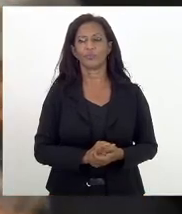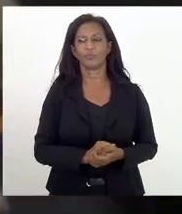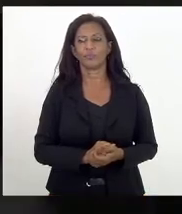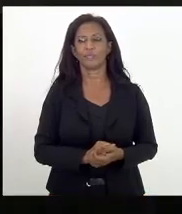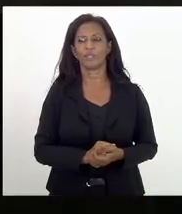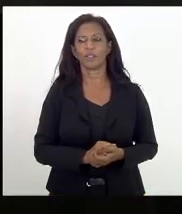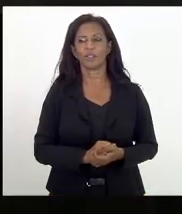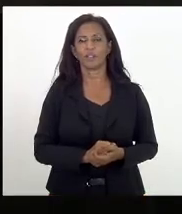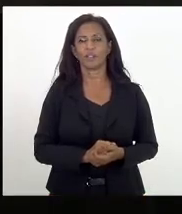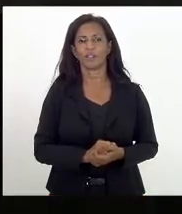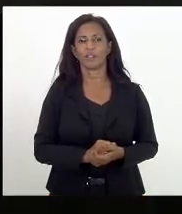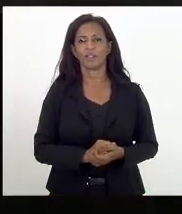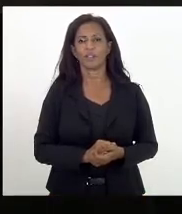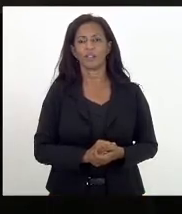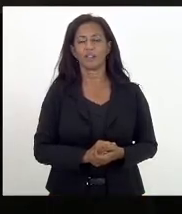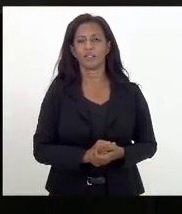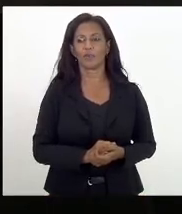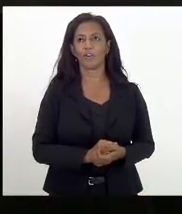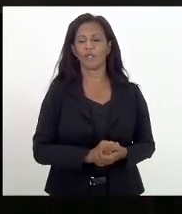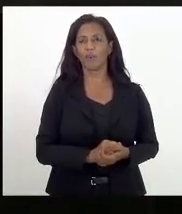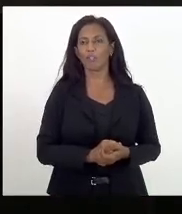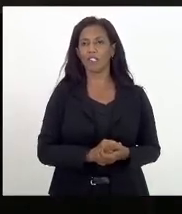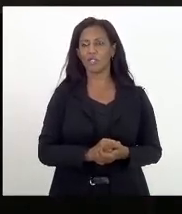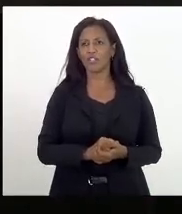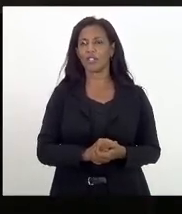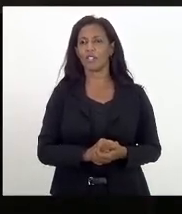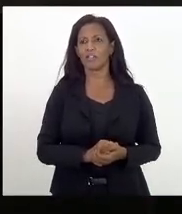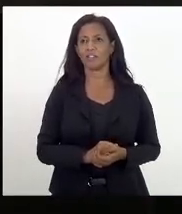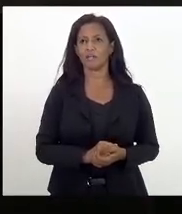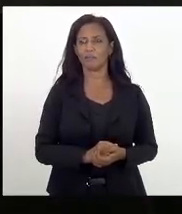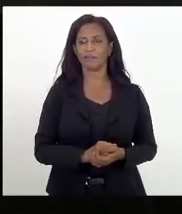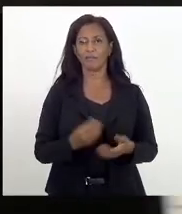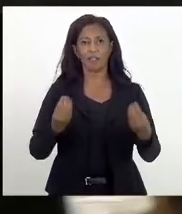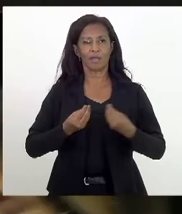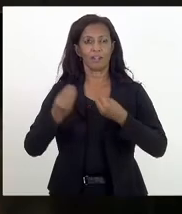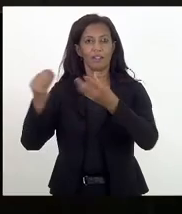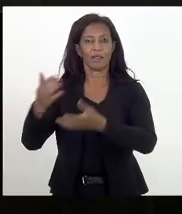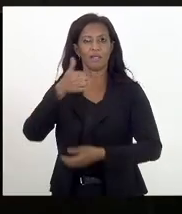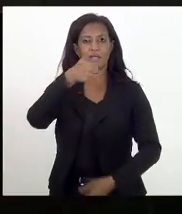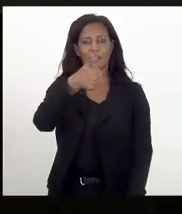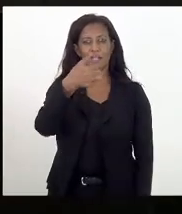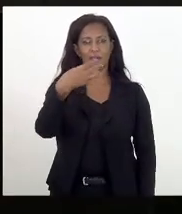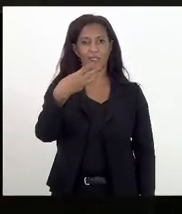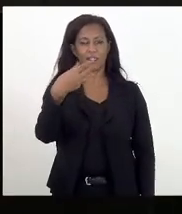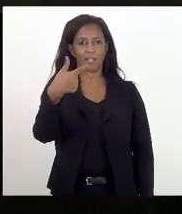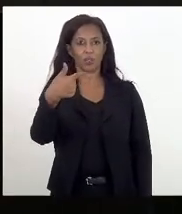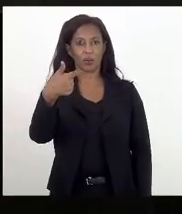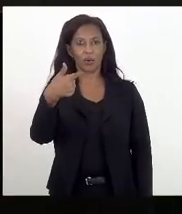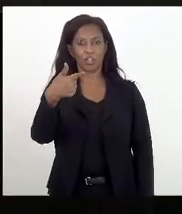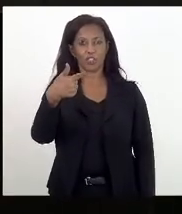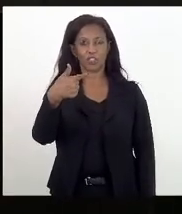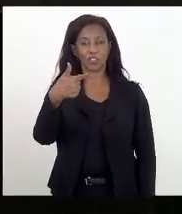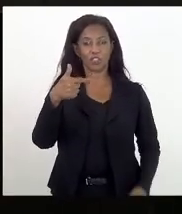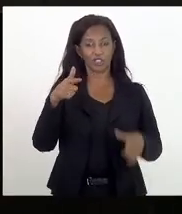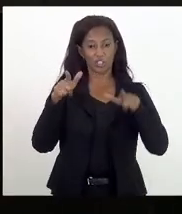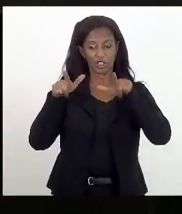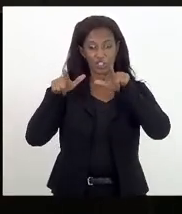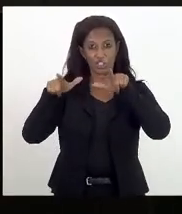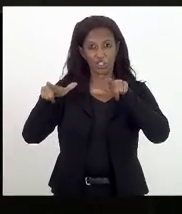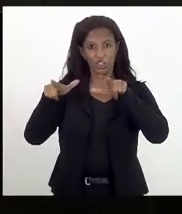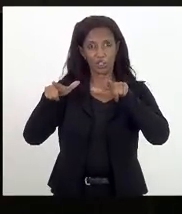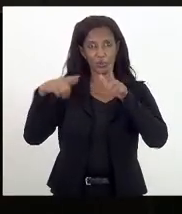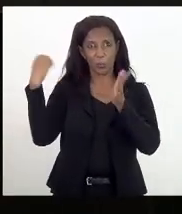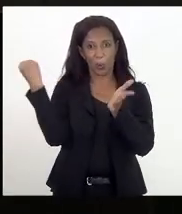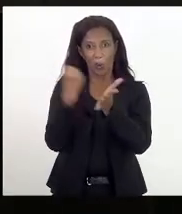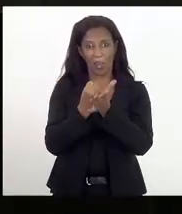regularização fundiária Deputado serafini entrega de 132 mil títulos de propriedade foi